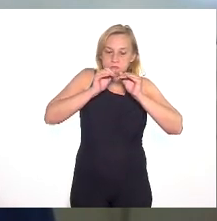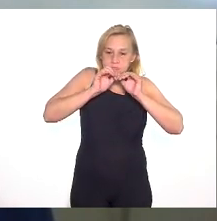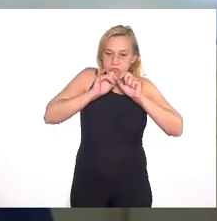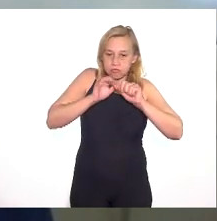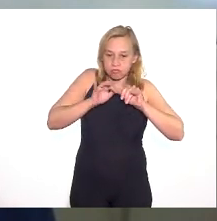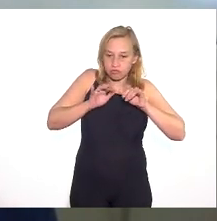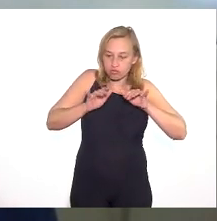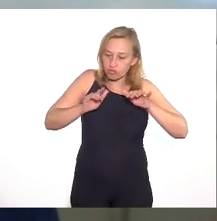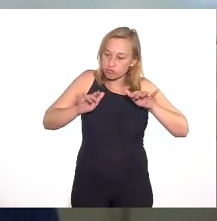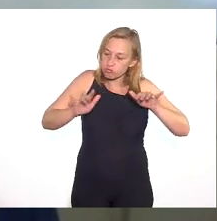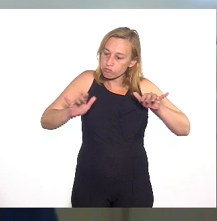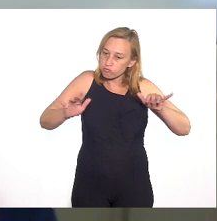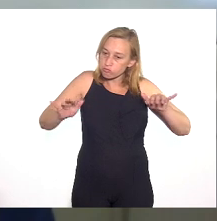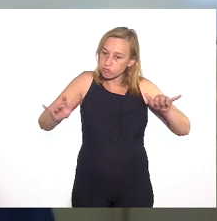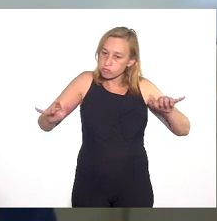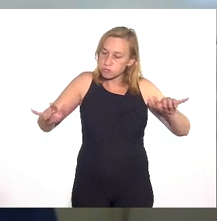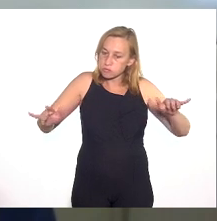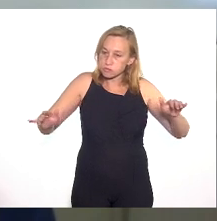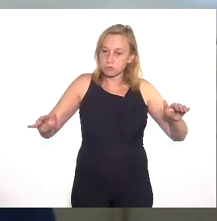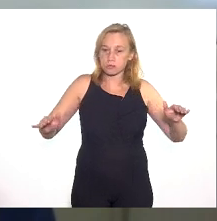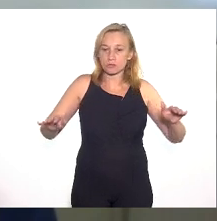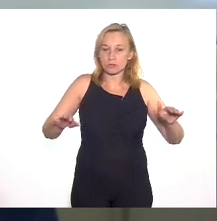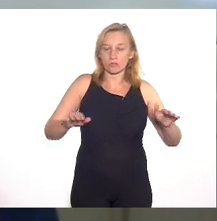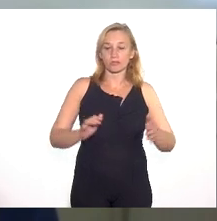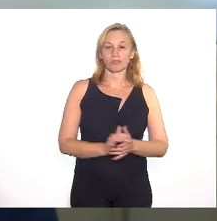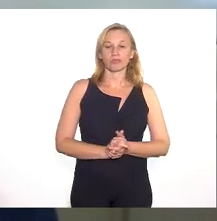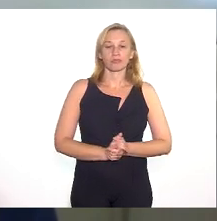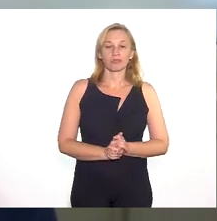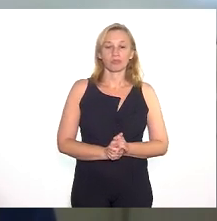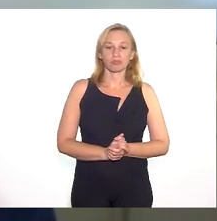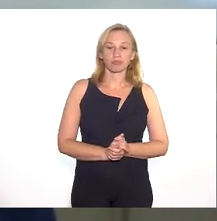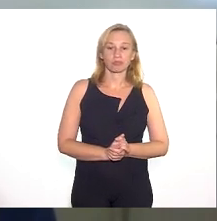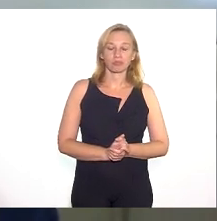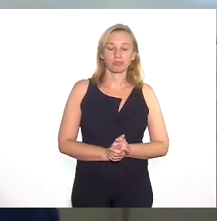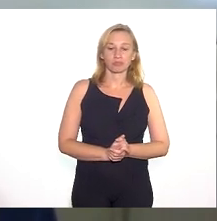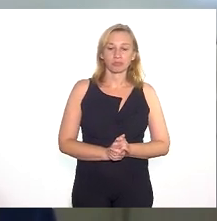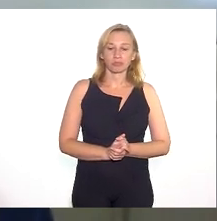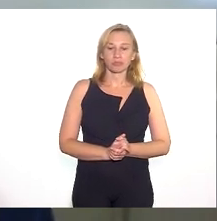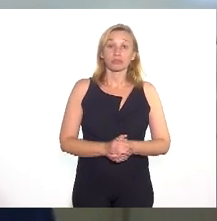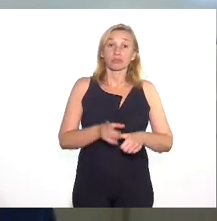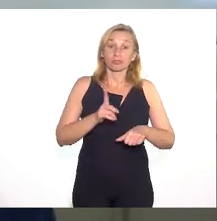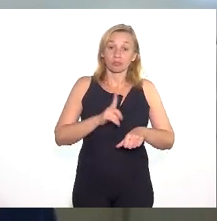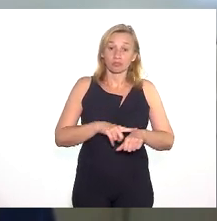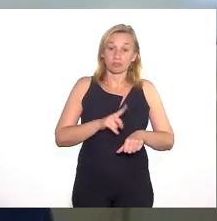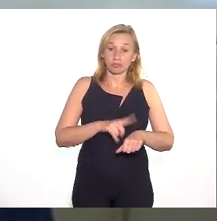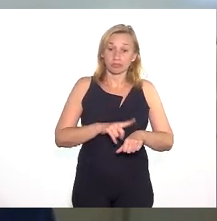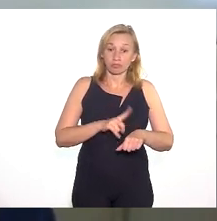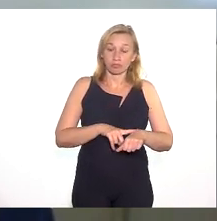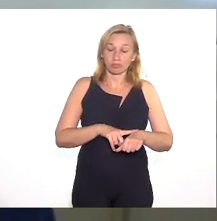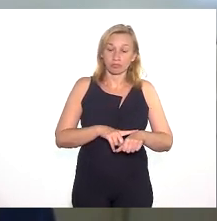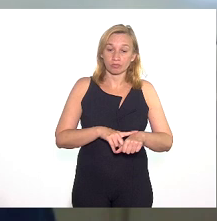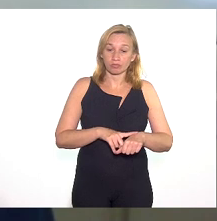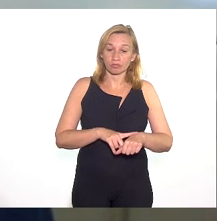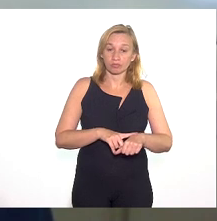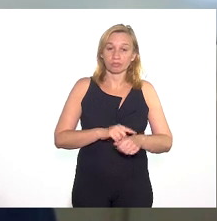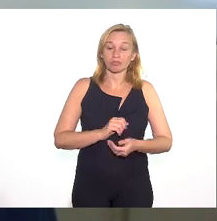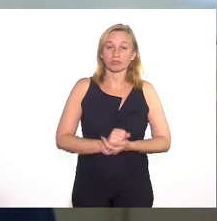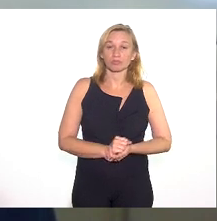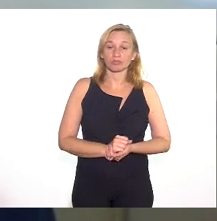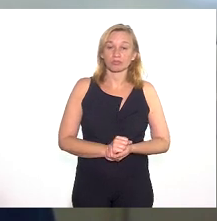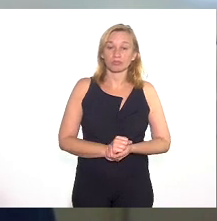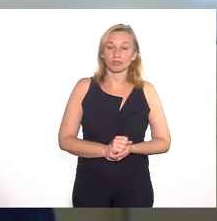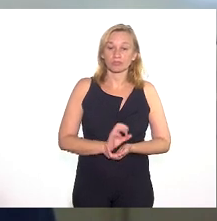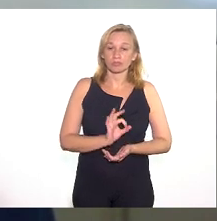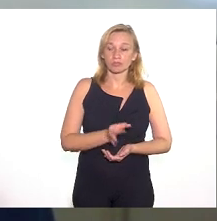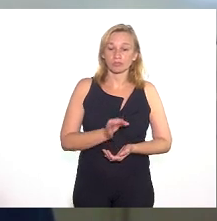linhas periféricas de enchentes, para que, escolhendo um tempo de recorrência factível,